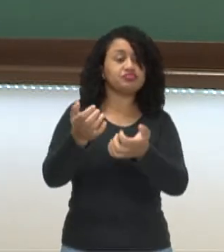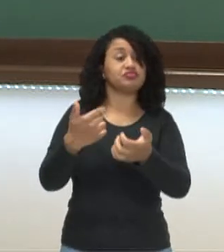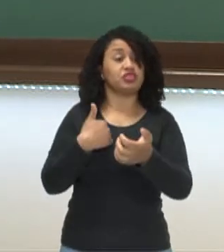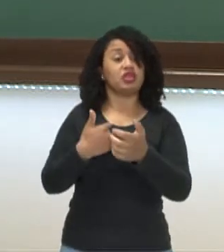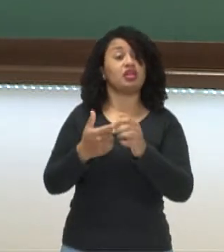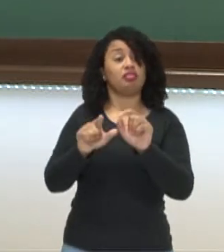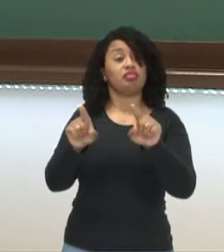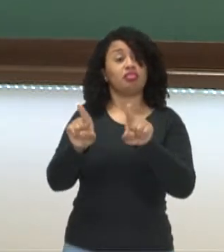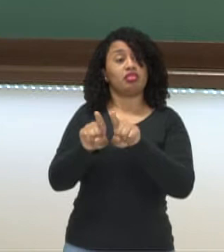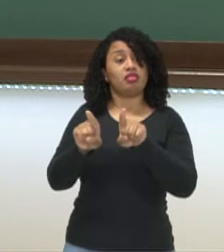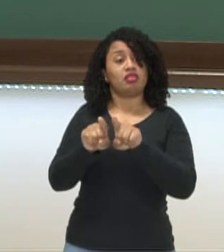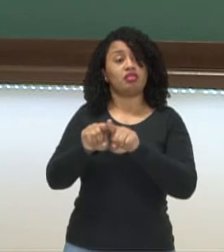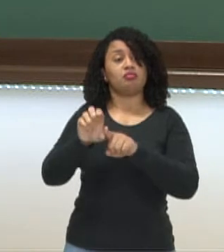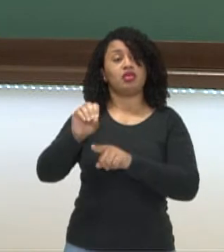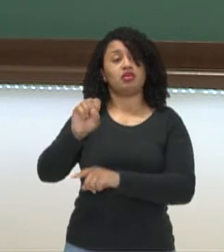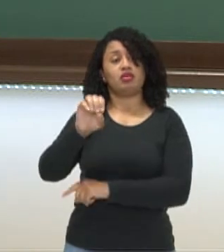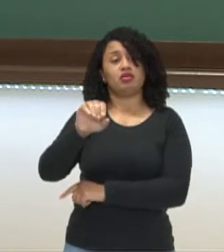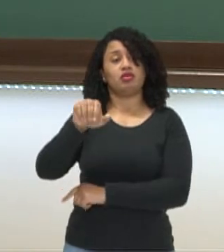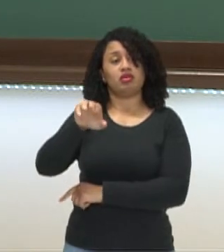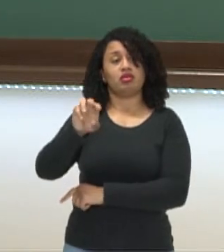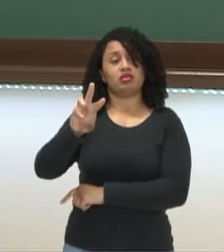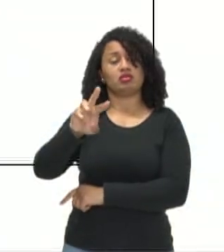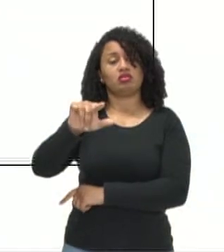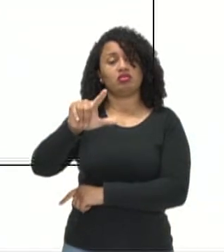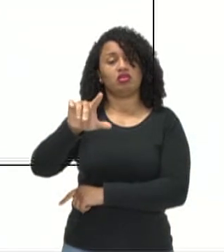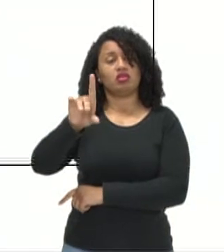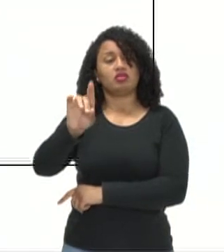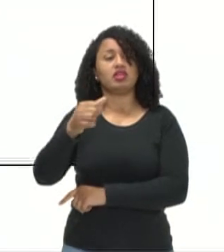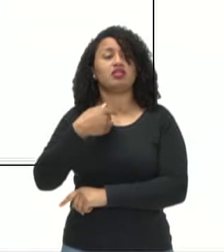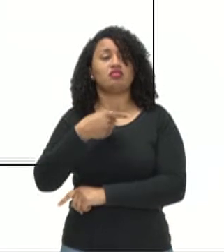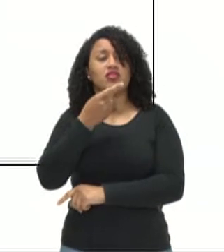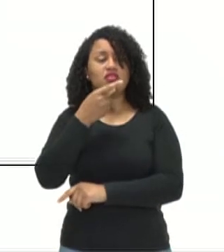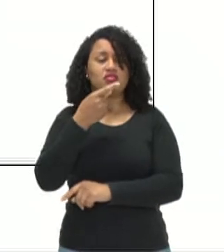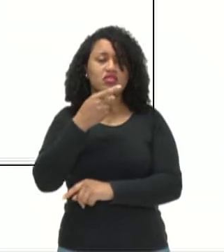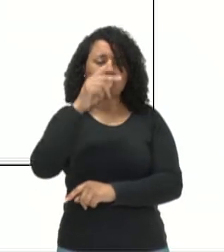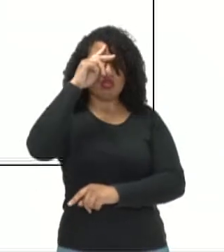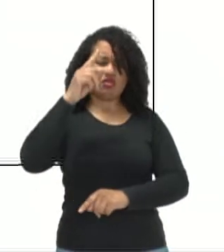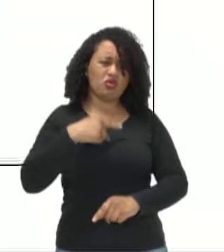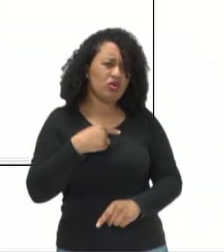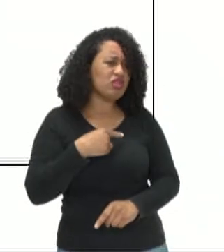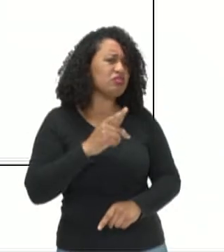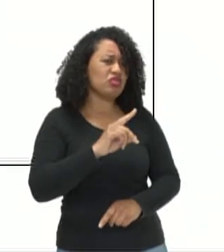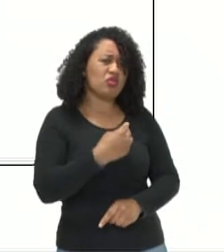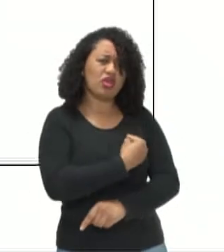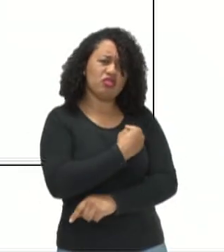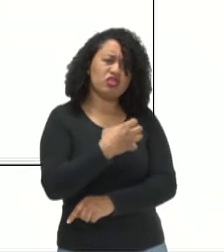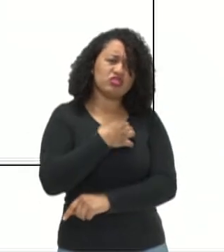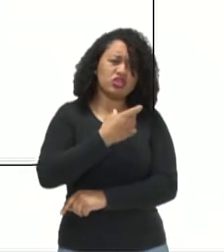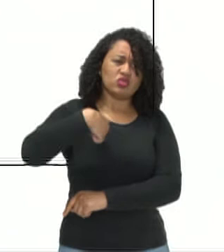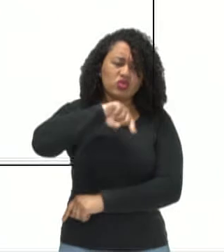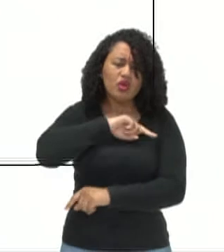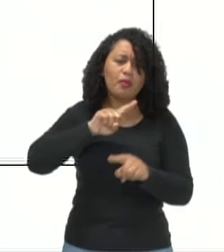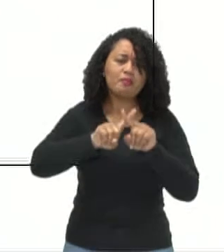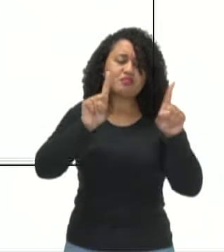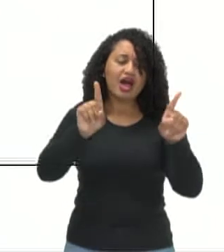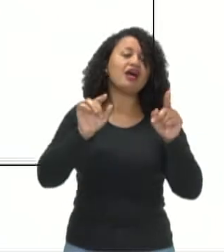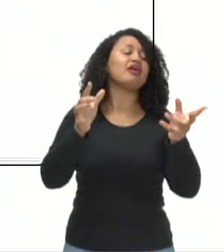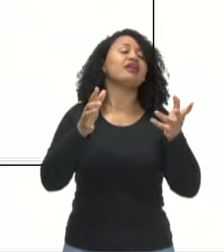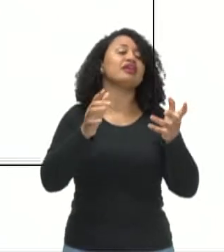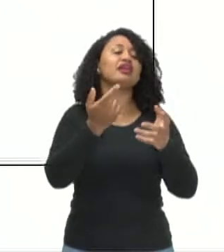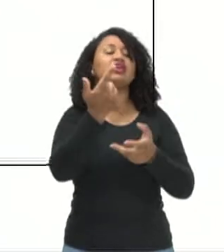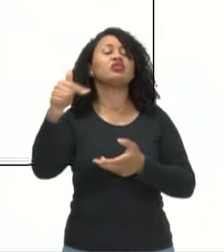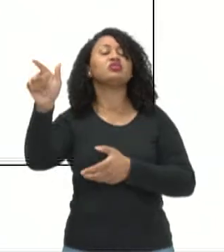Oscar Wilde, esse grande escritor, que ele mesmo dizia que egoísmo não é viver a nossa maneira, mas é desejar que